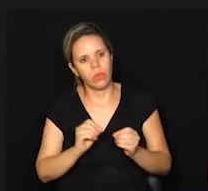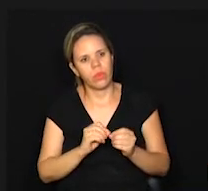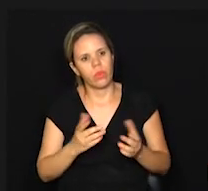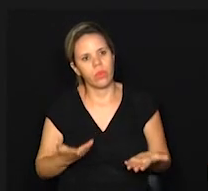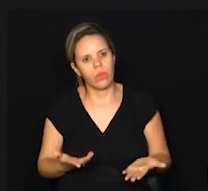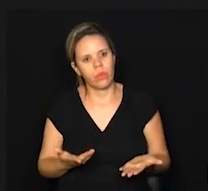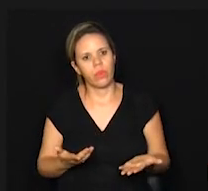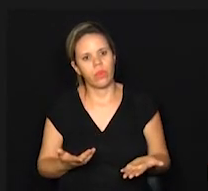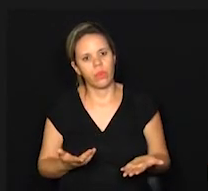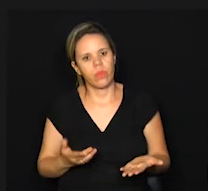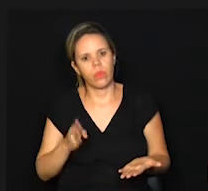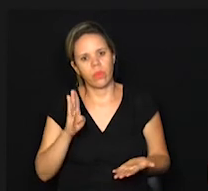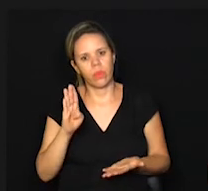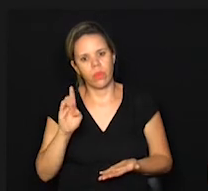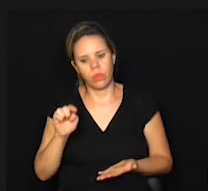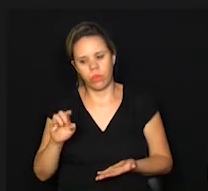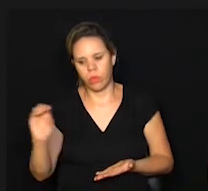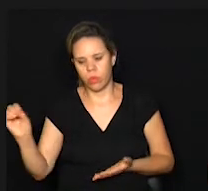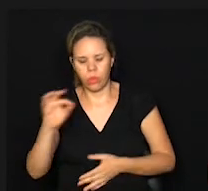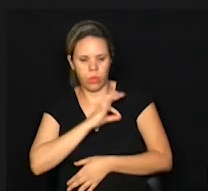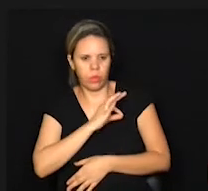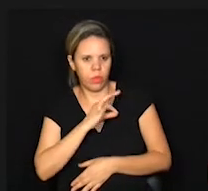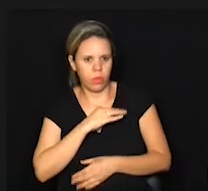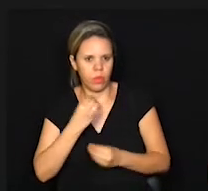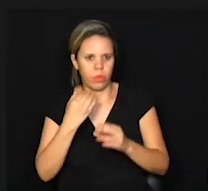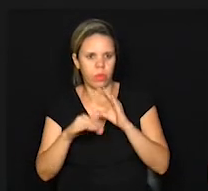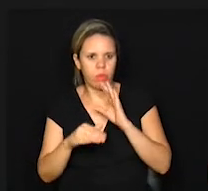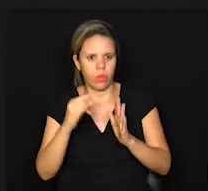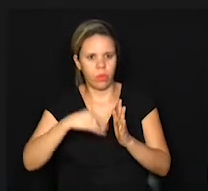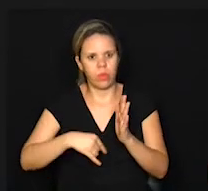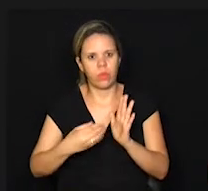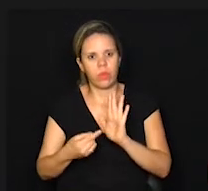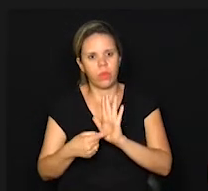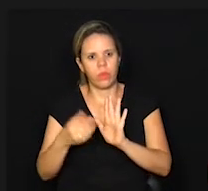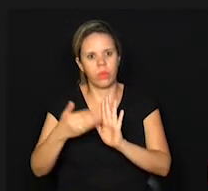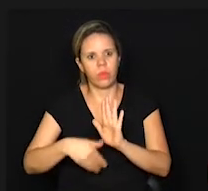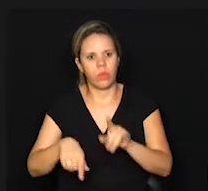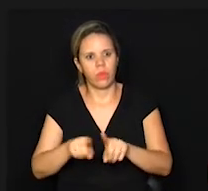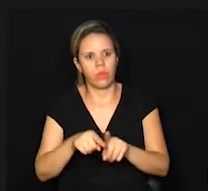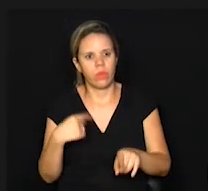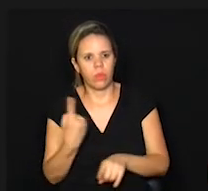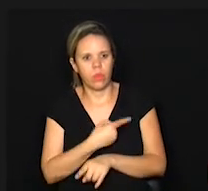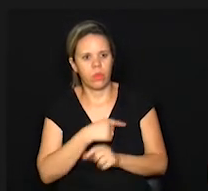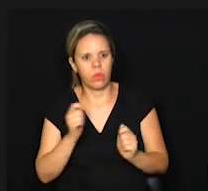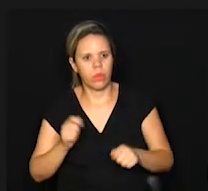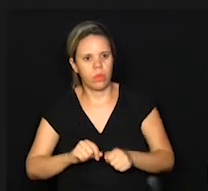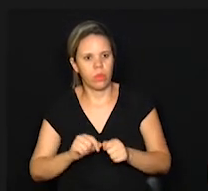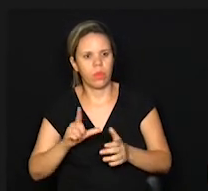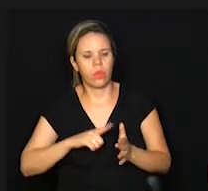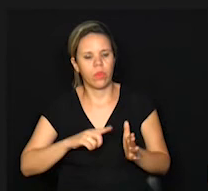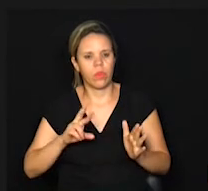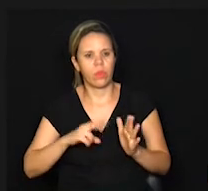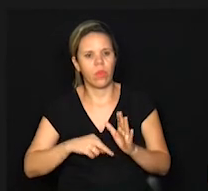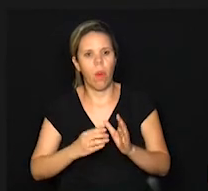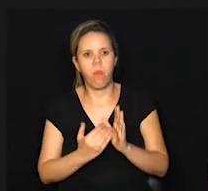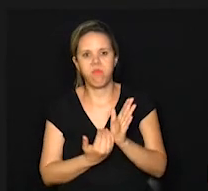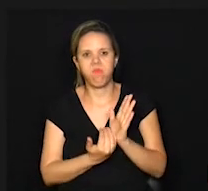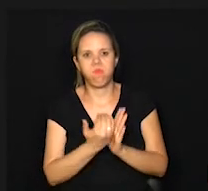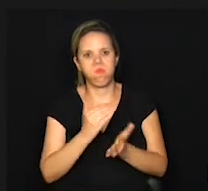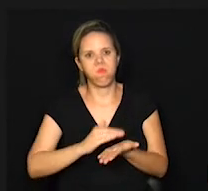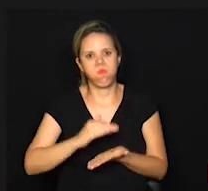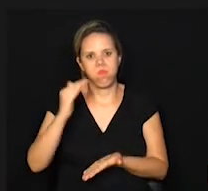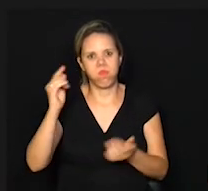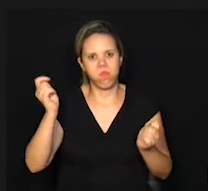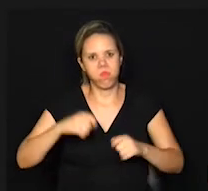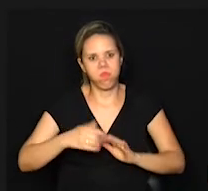boletim de ocorrência, que também pudessem nos encaminhar, para que nós pudéssemos ter um relatório robusto, que fosse capaz